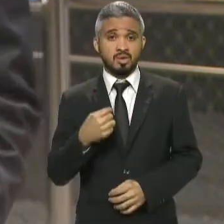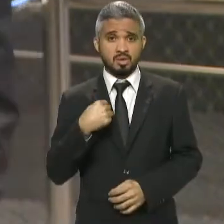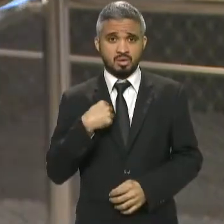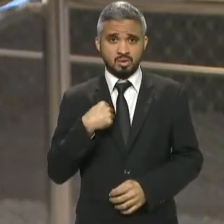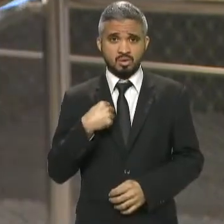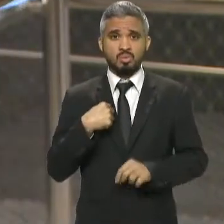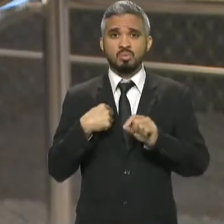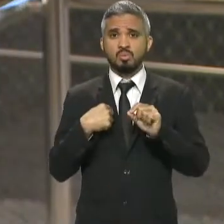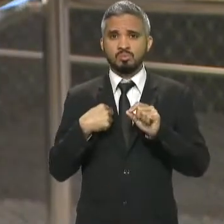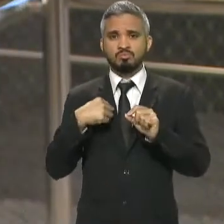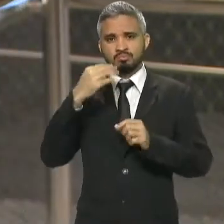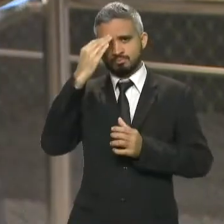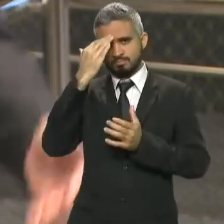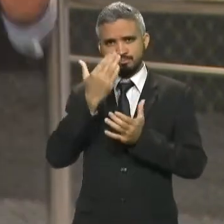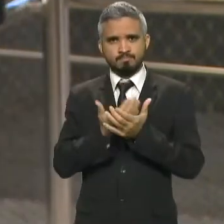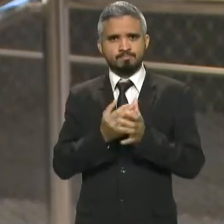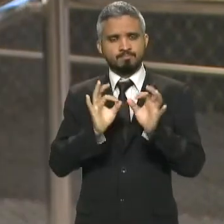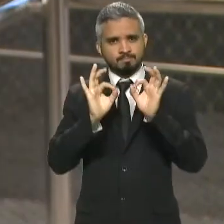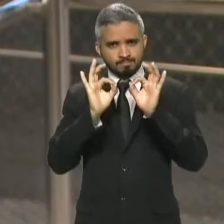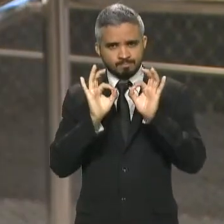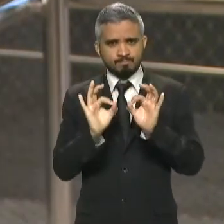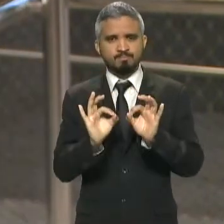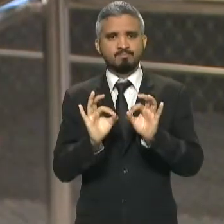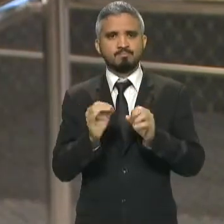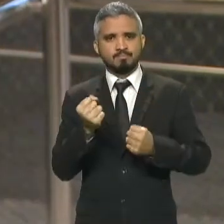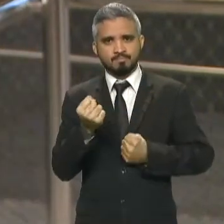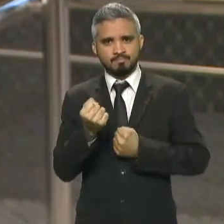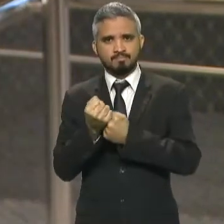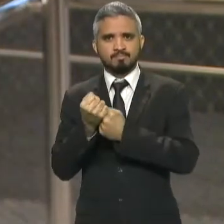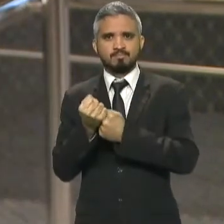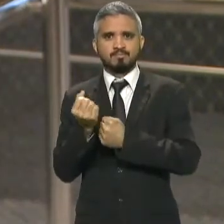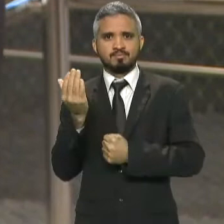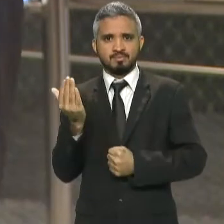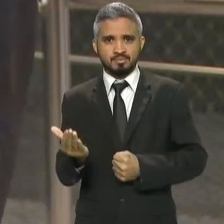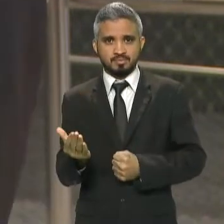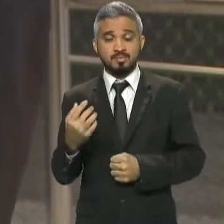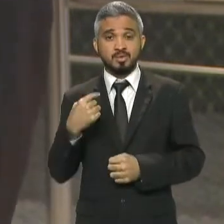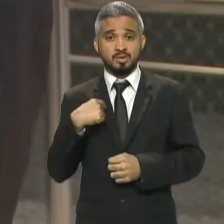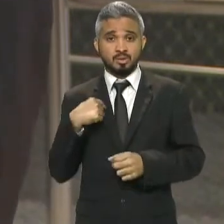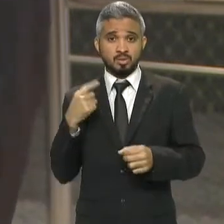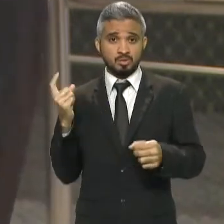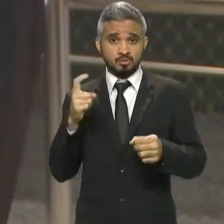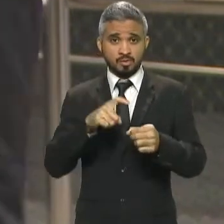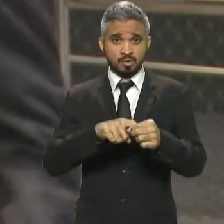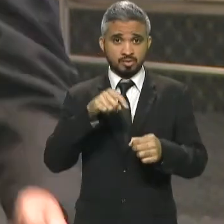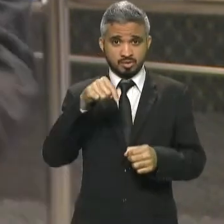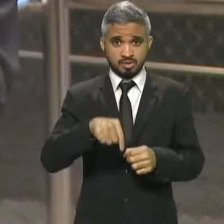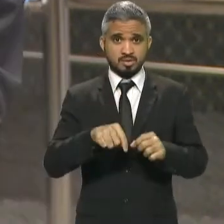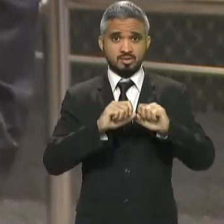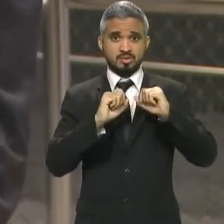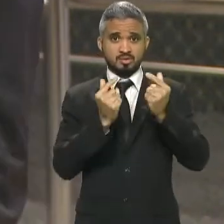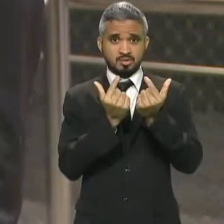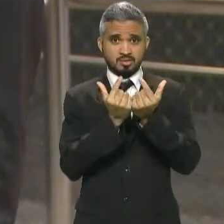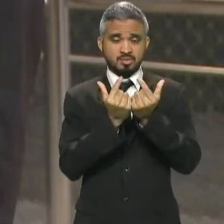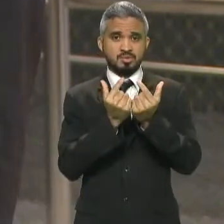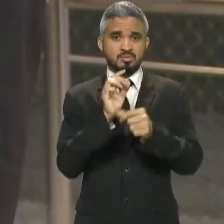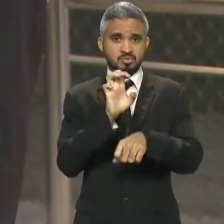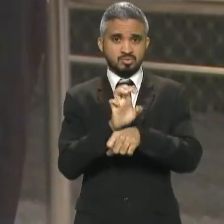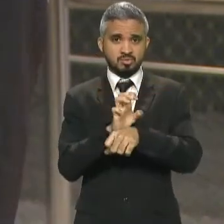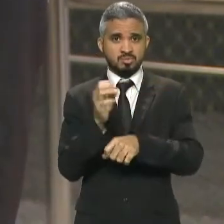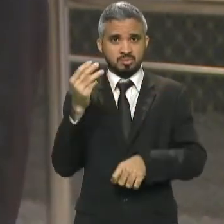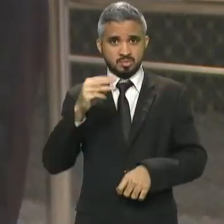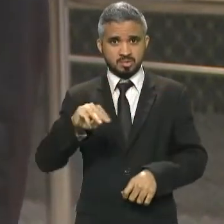mais naquela candidatura, renovando o meu espírito de que voltarei a essa casa legislativa pela forma com